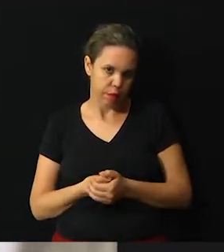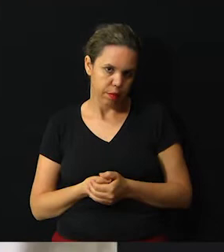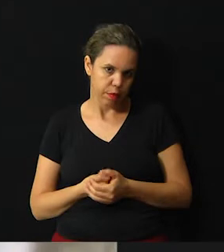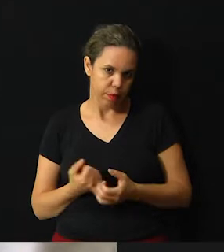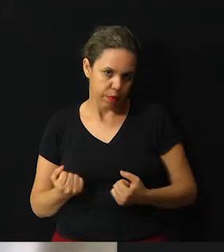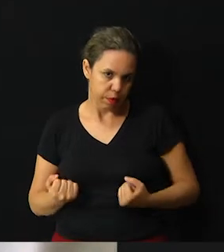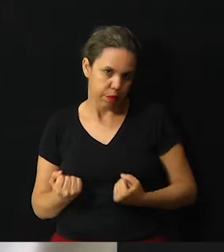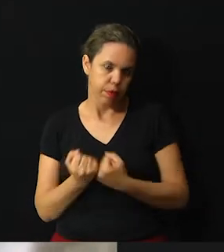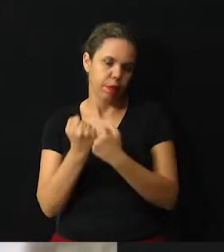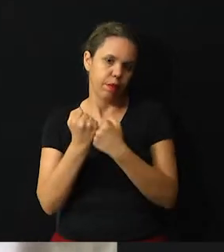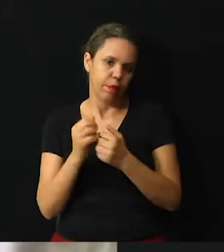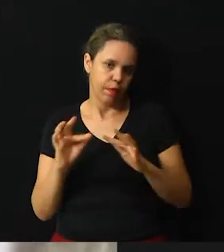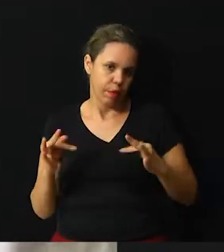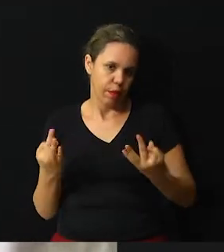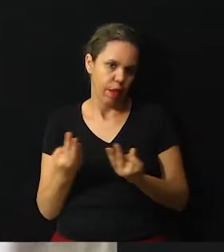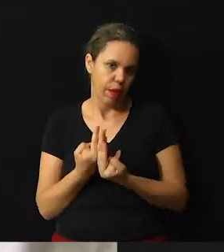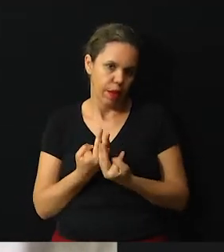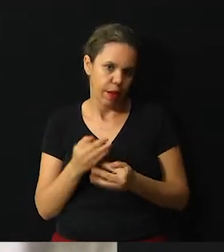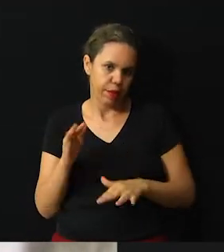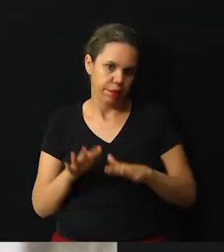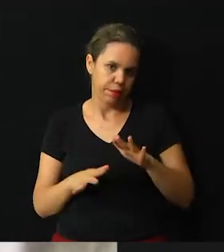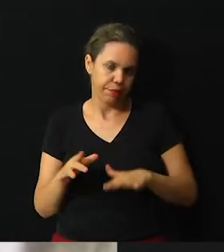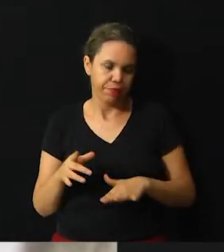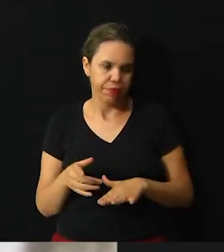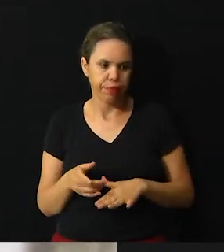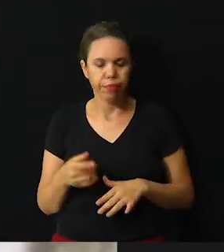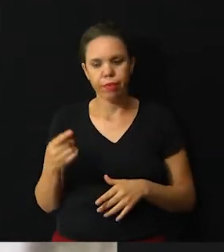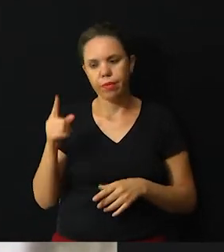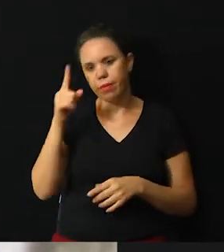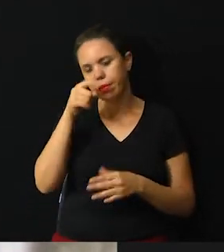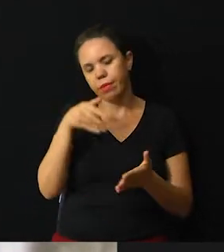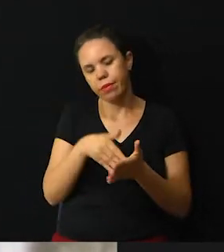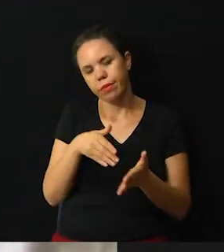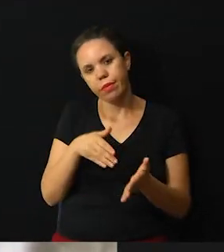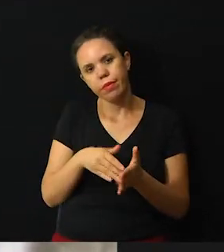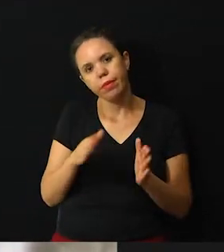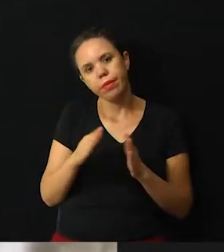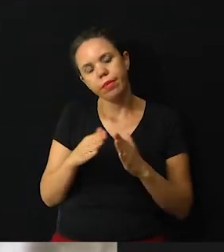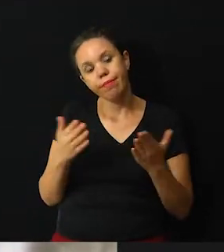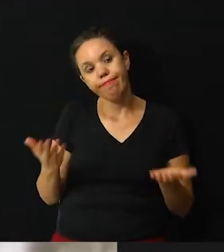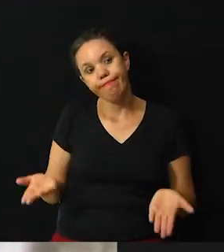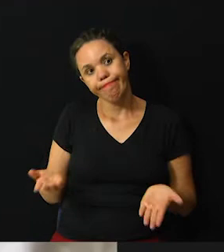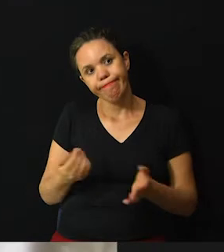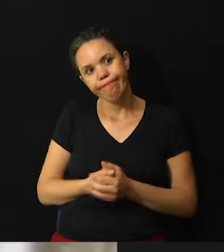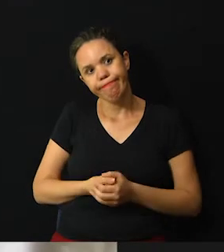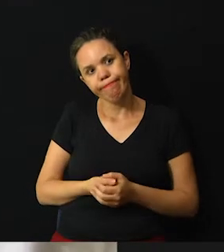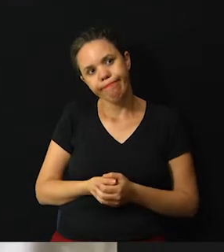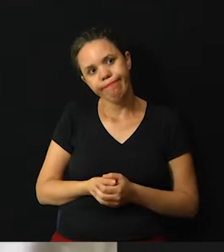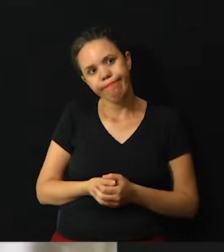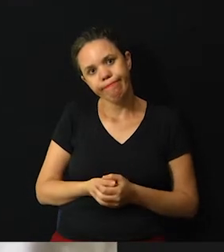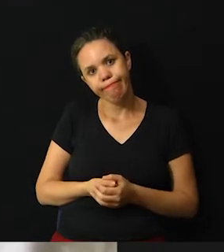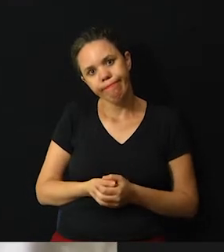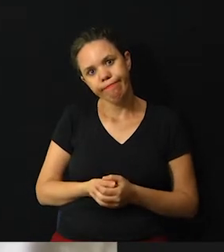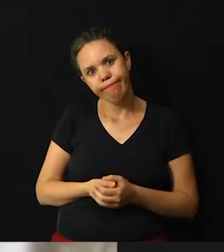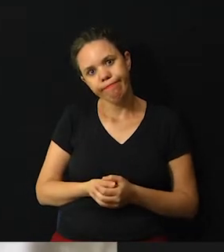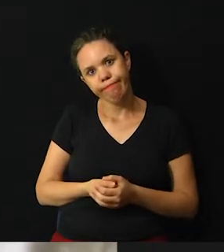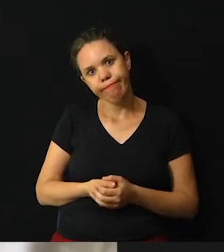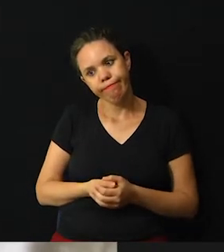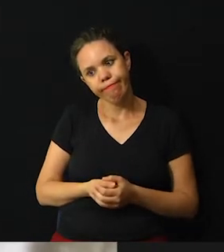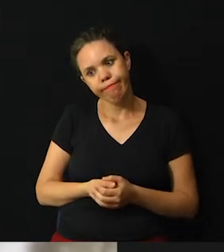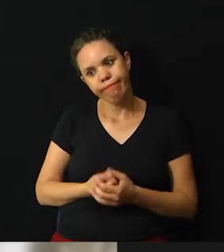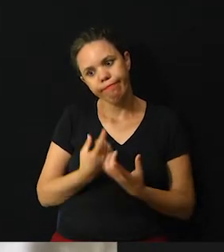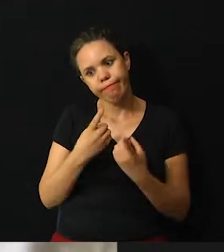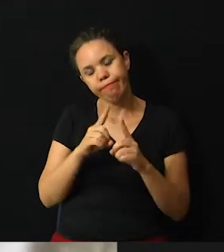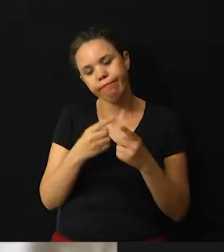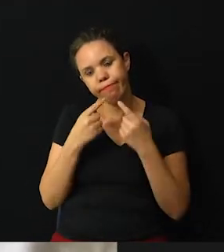Além do apoio familiar, né? E muitas vezes a gente vê essa dificuldade em casa mesmo, né? O,